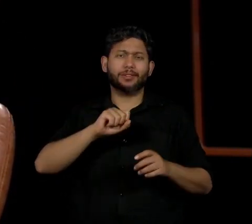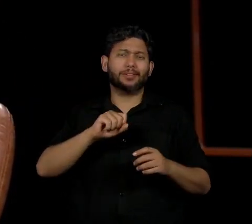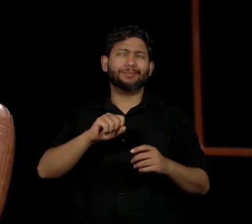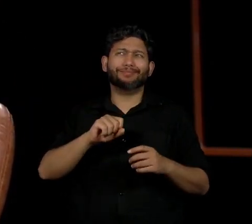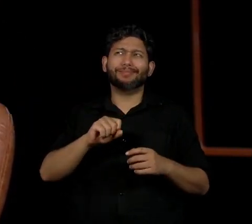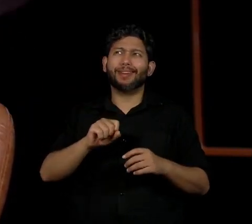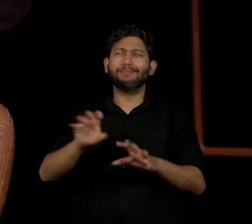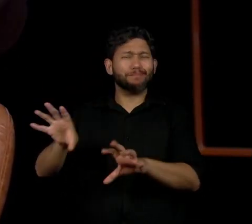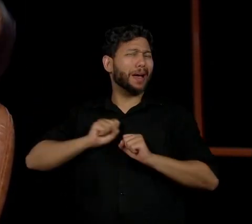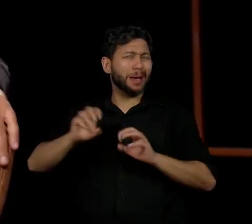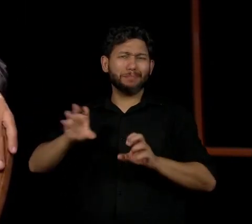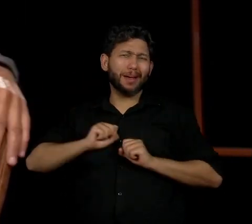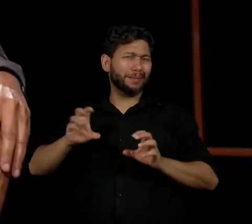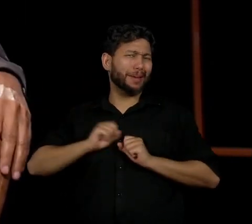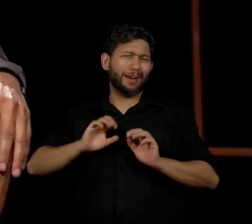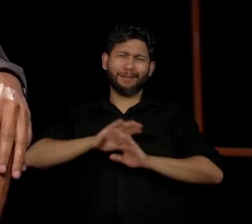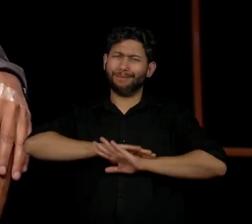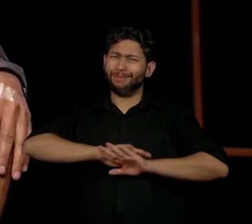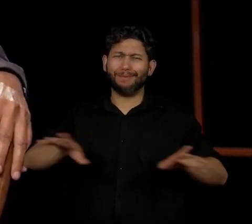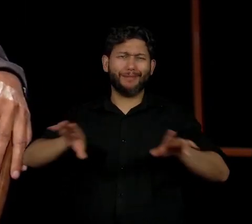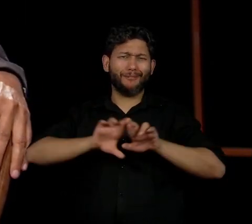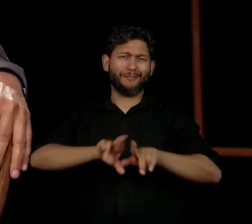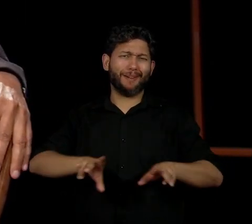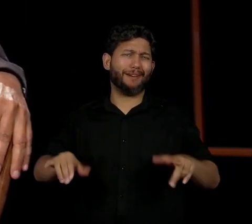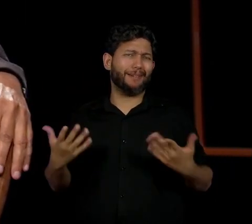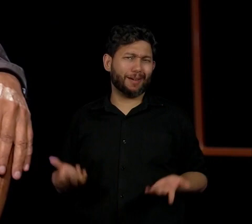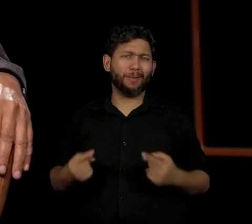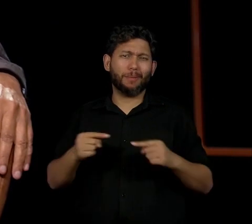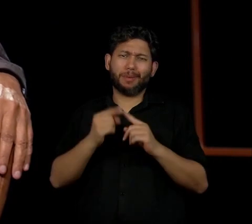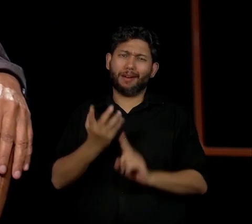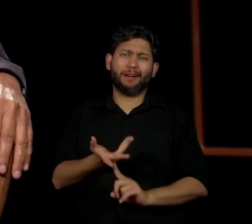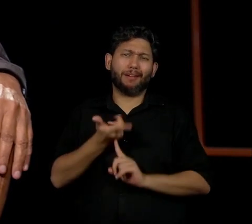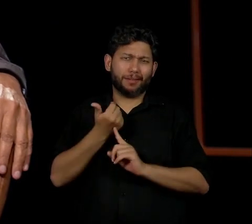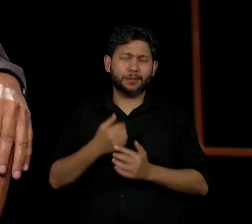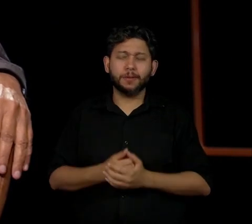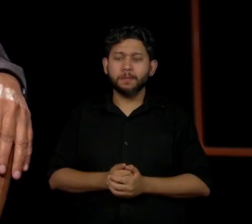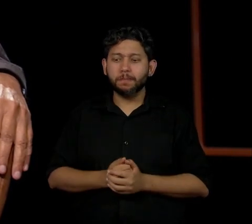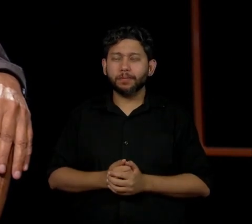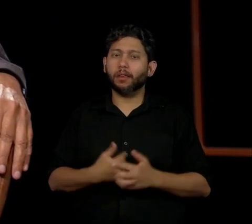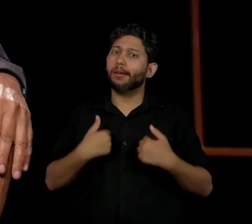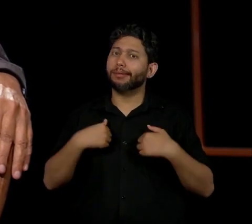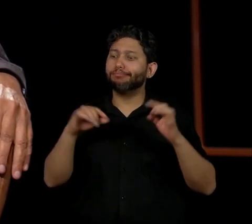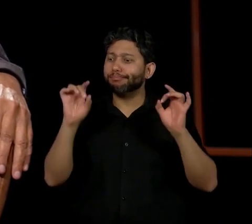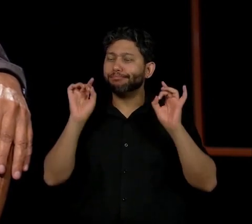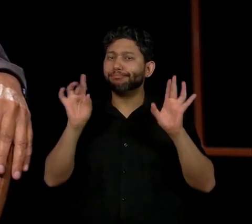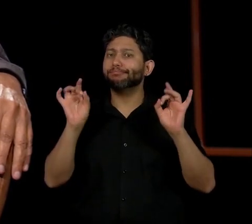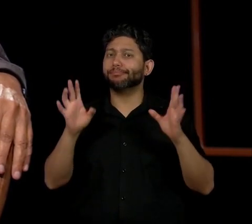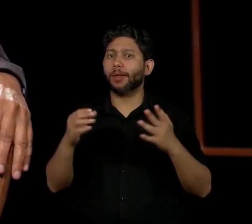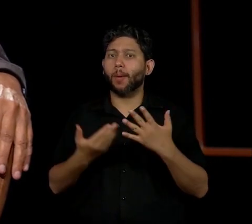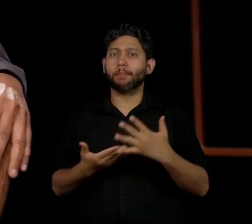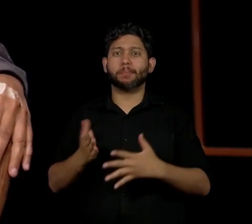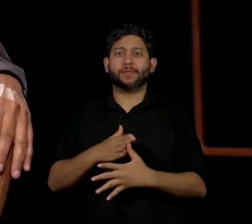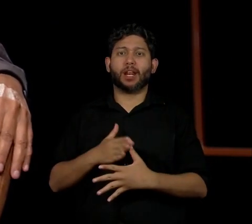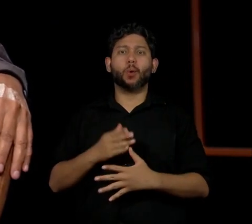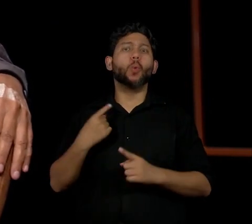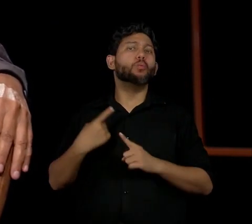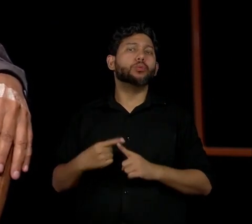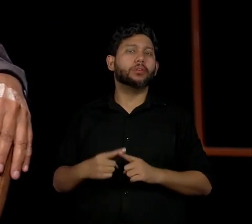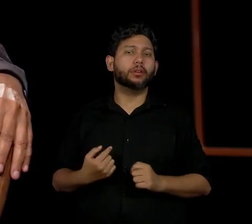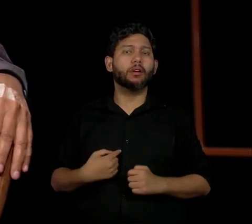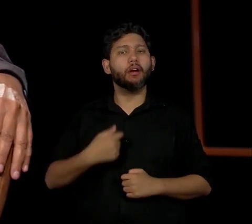uma variedade de coisas relacionadas com arte. Tive o privilégio de, algumas vezes,